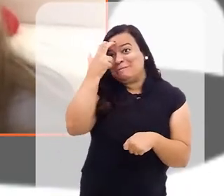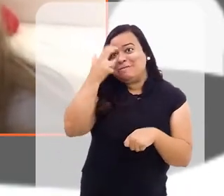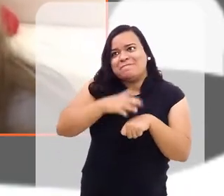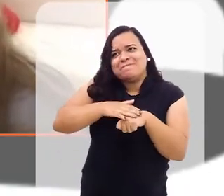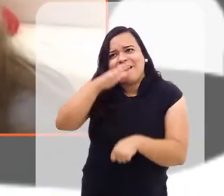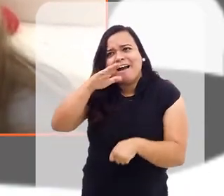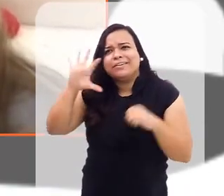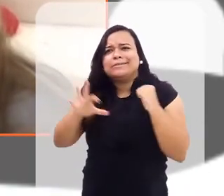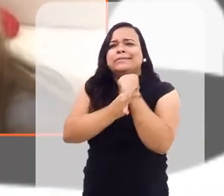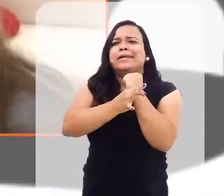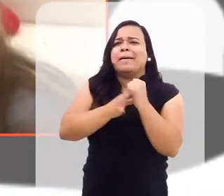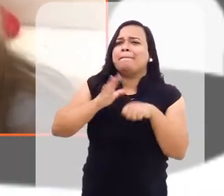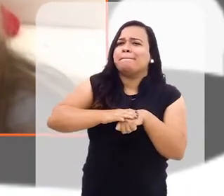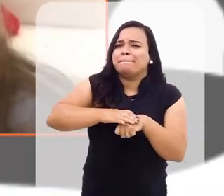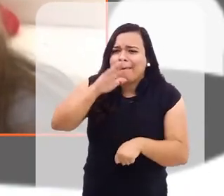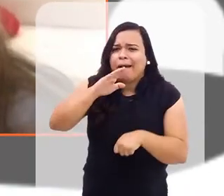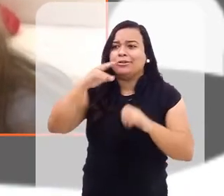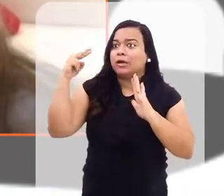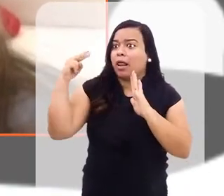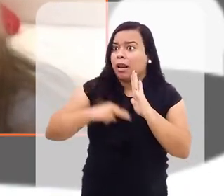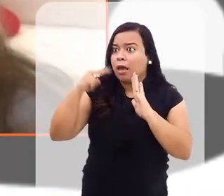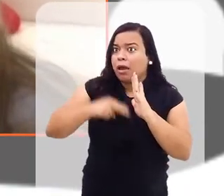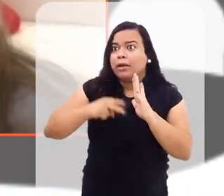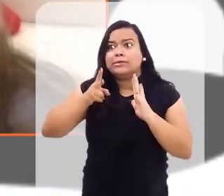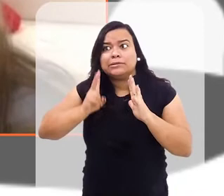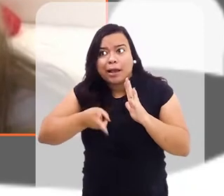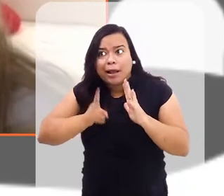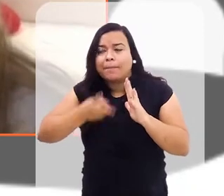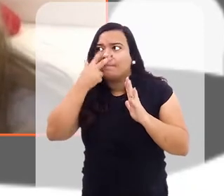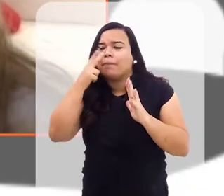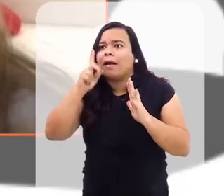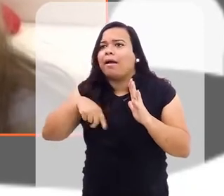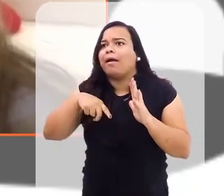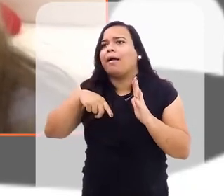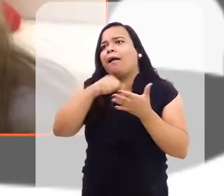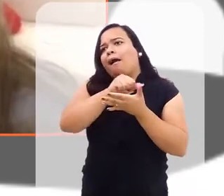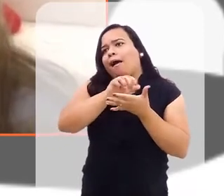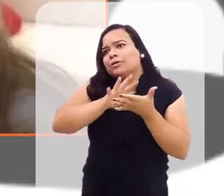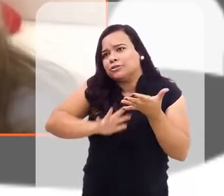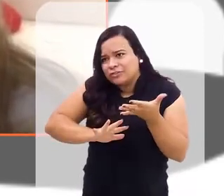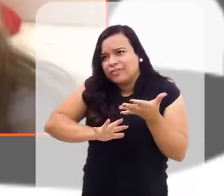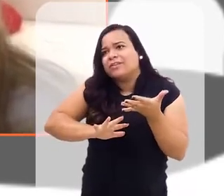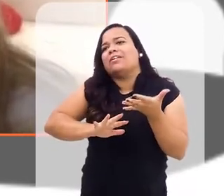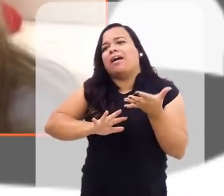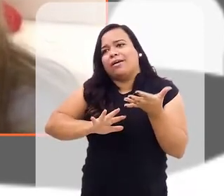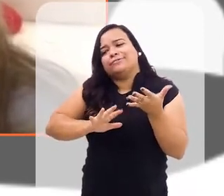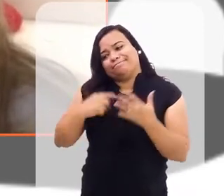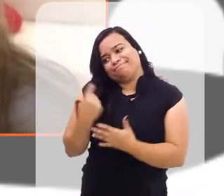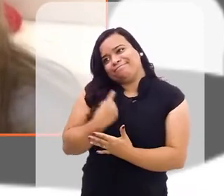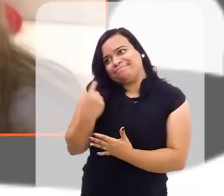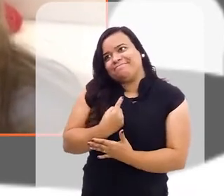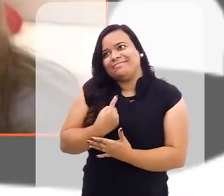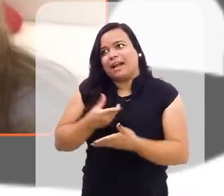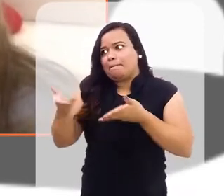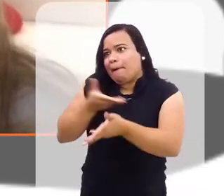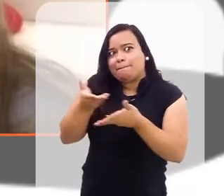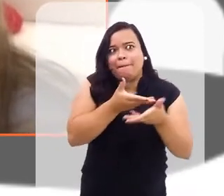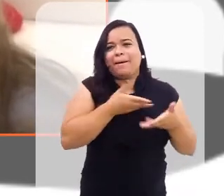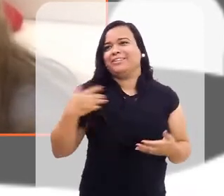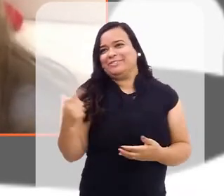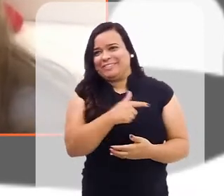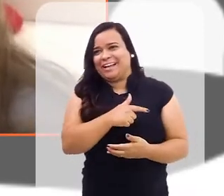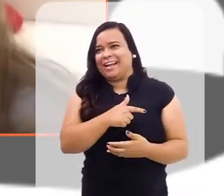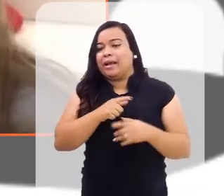mais seguro, não é? Agora, ler sempre foi uma atividade solitária, sem possibilidade de interação. O